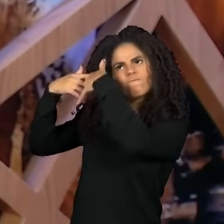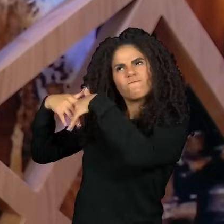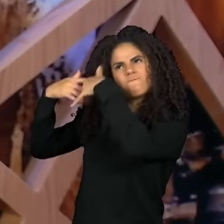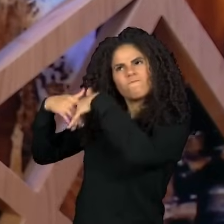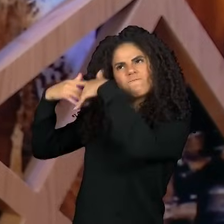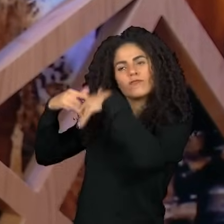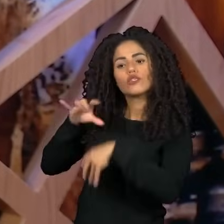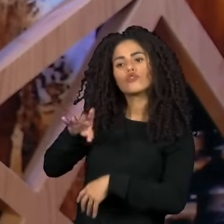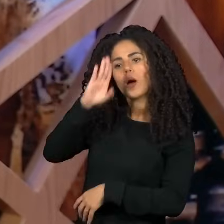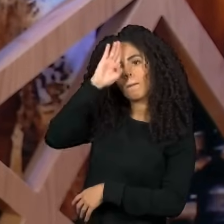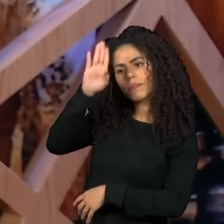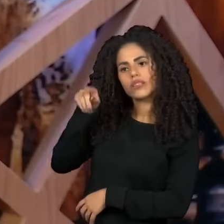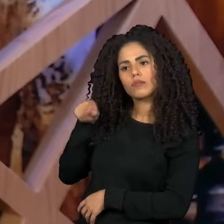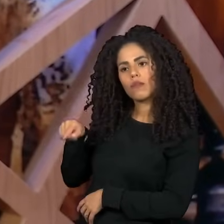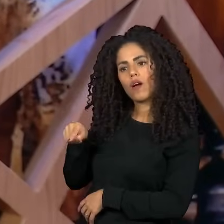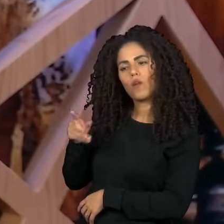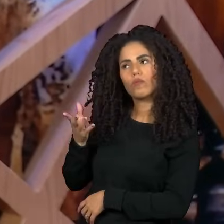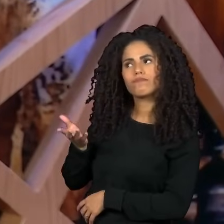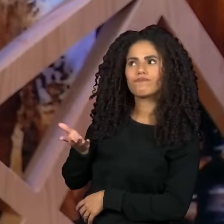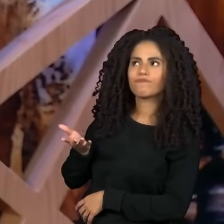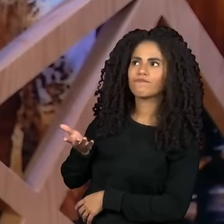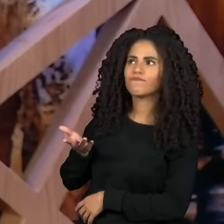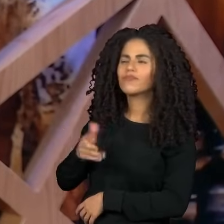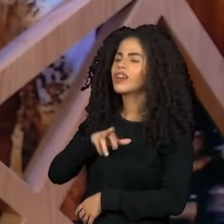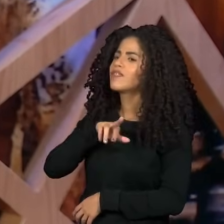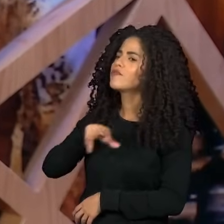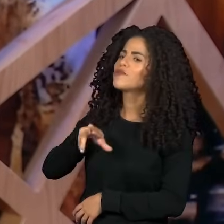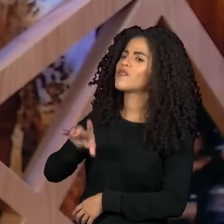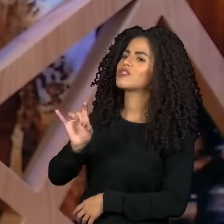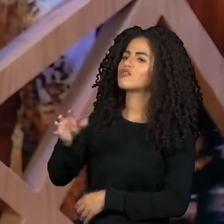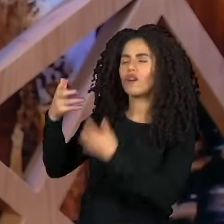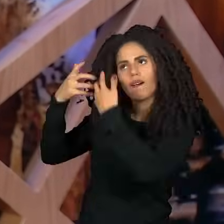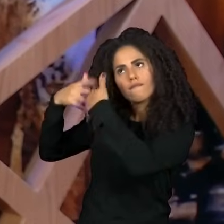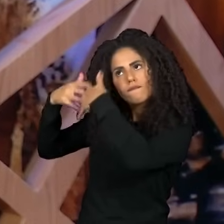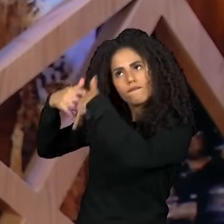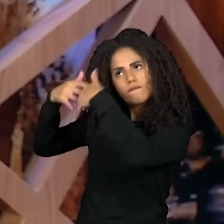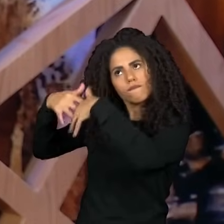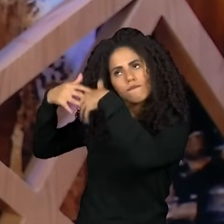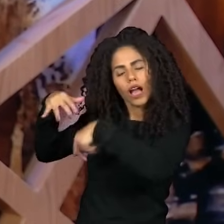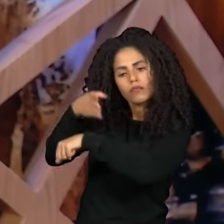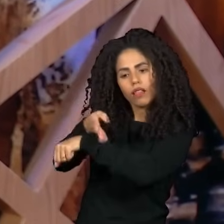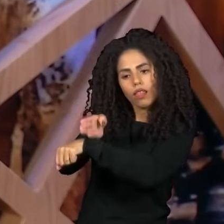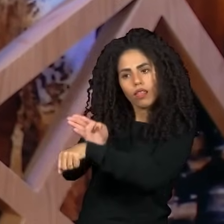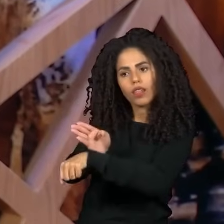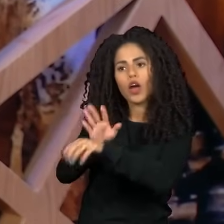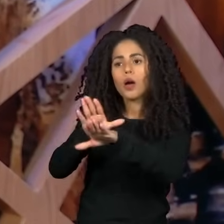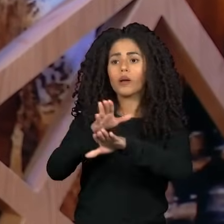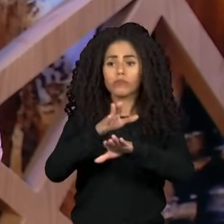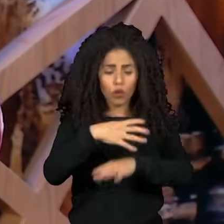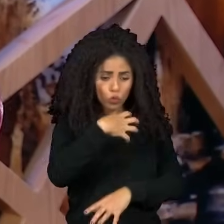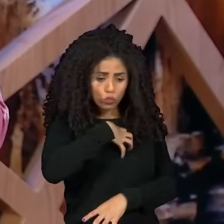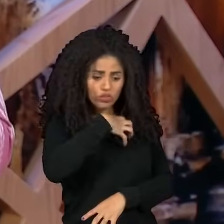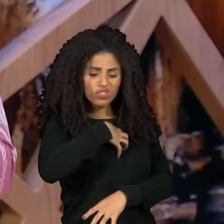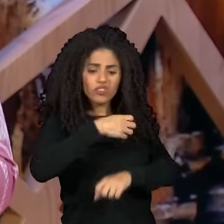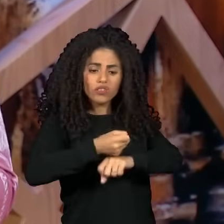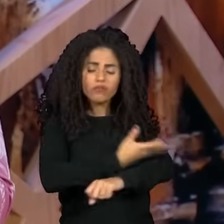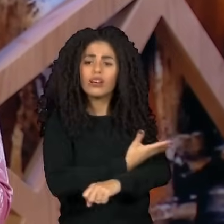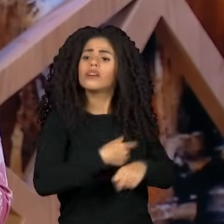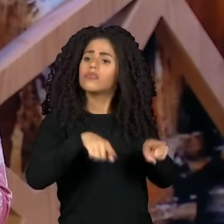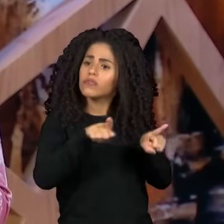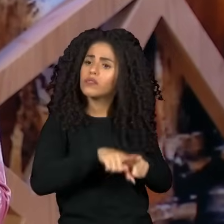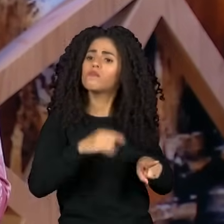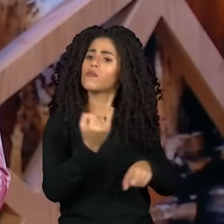elemento primordial e descartar o sentir. Só que o sentir, ele é um elemento que compõe